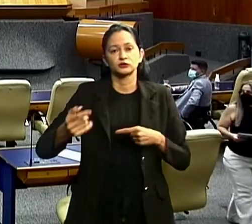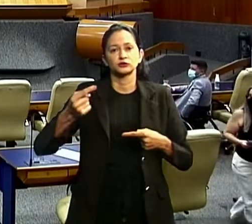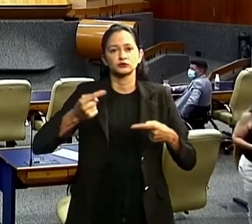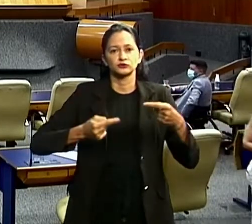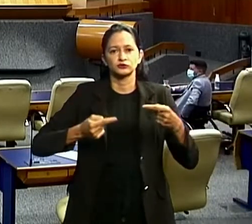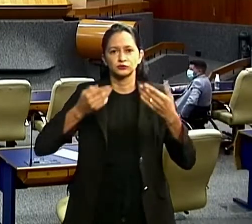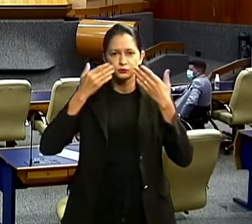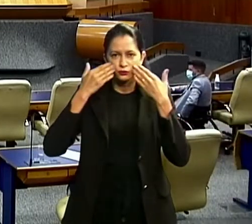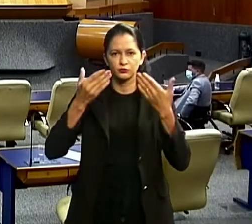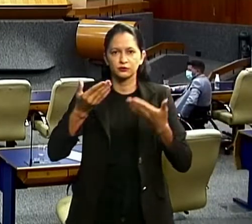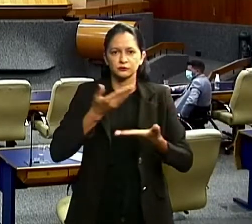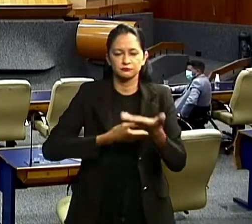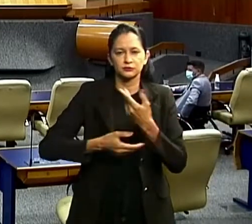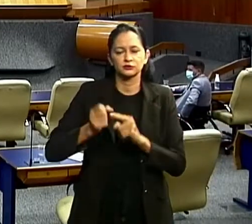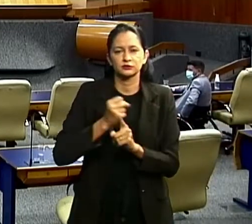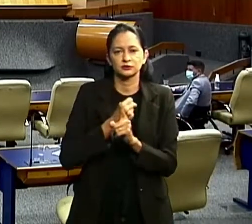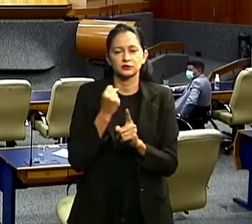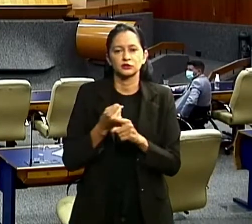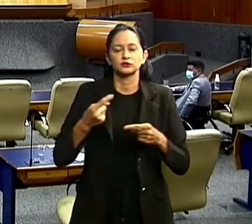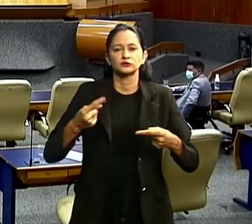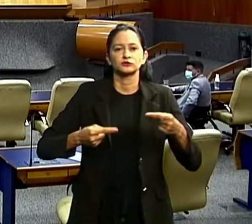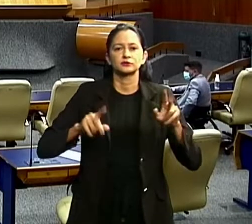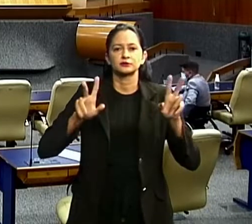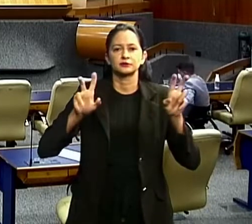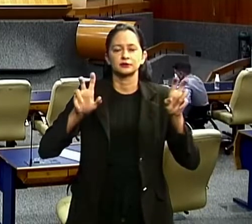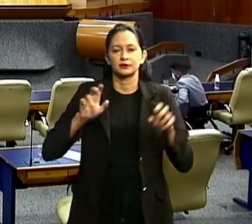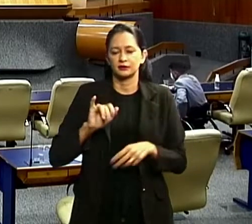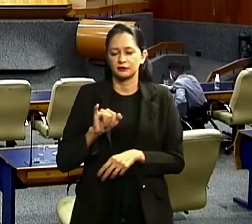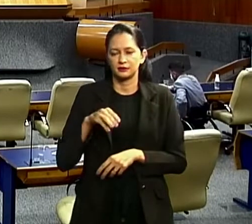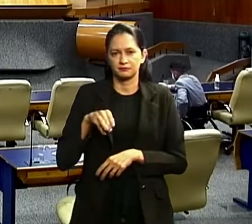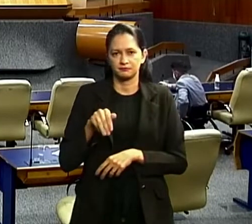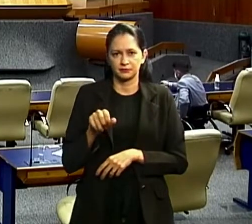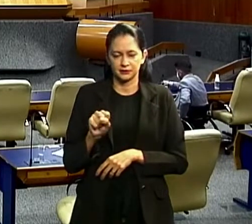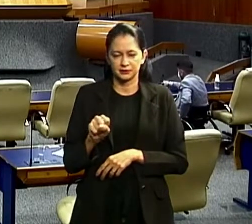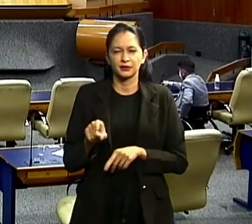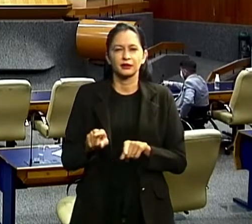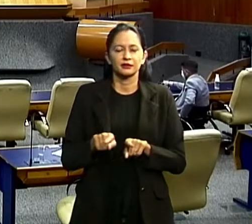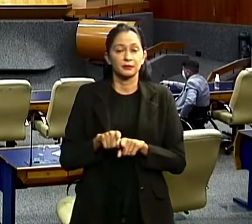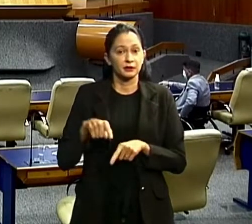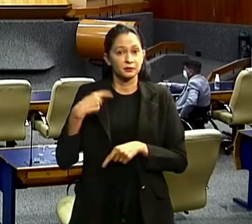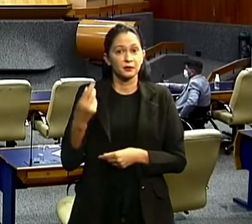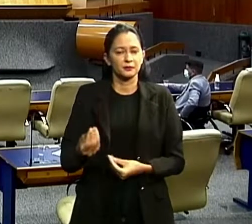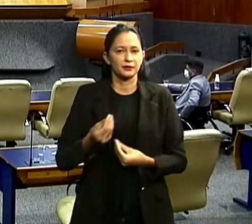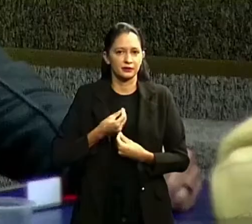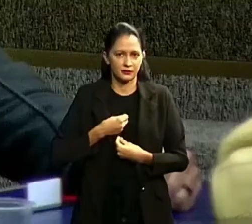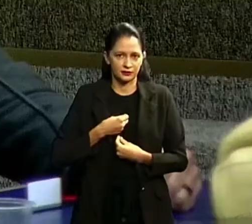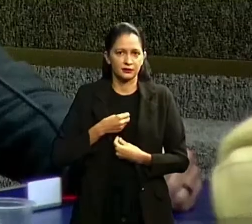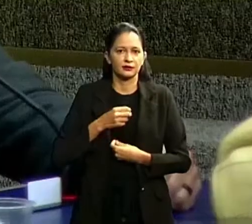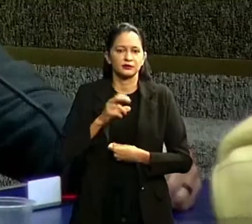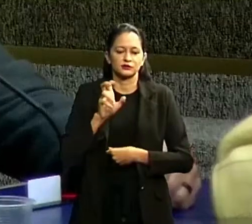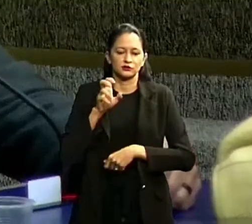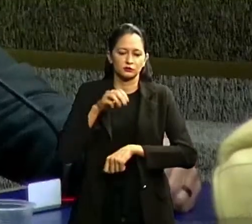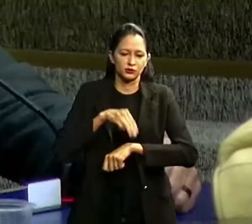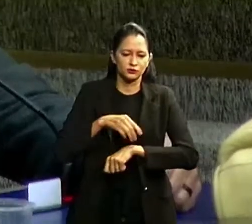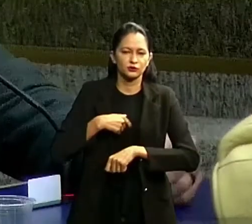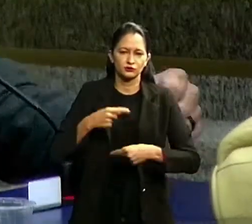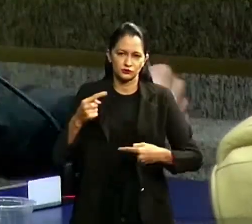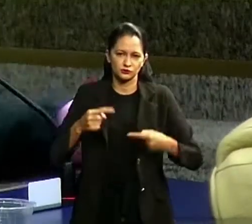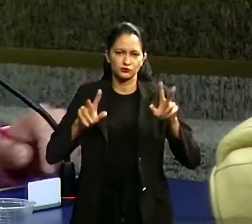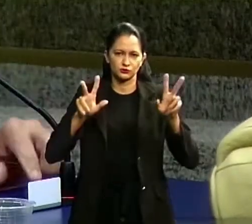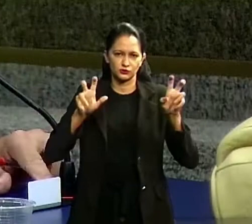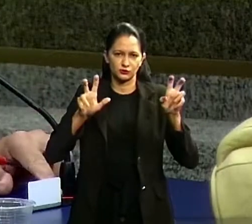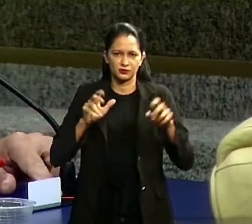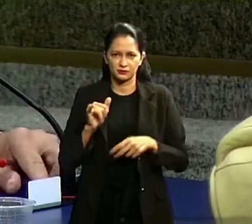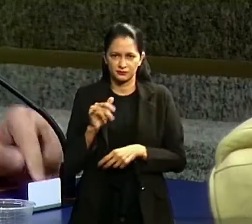pedir o tempo da liderança partidária para a gente poder dialogar e conversar melhor sobre IPTU nessa casa,